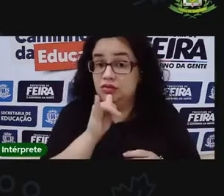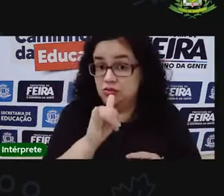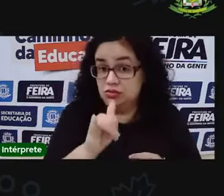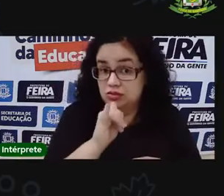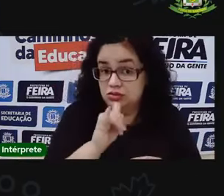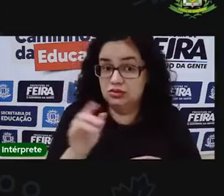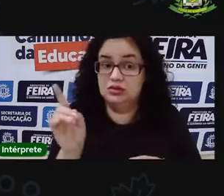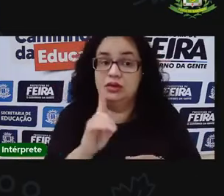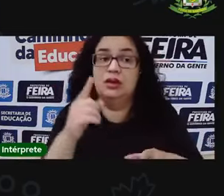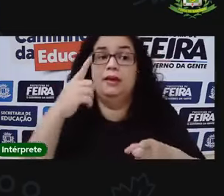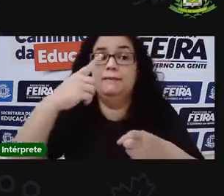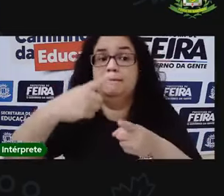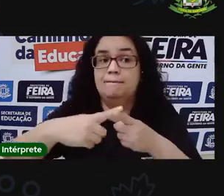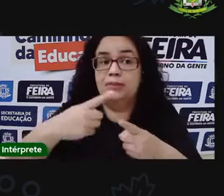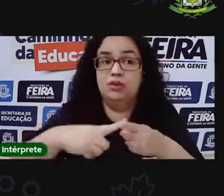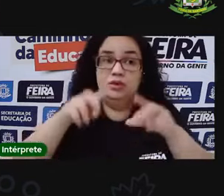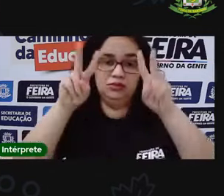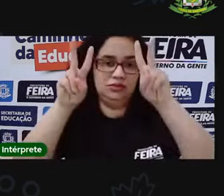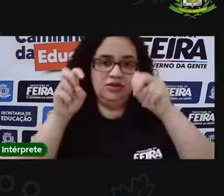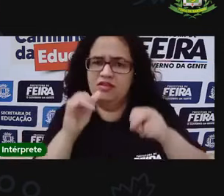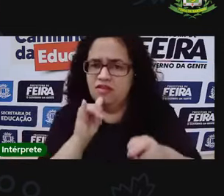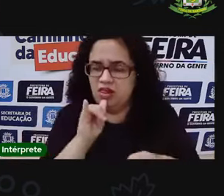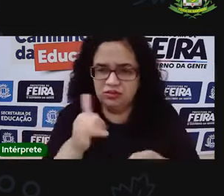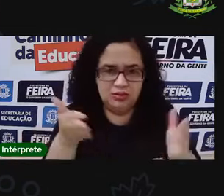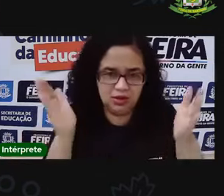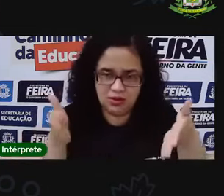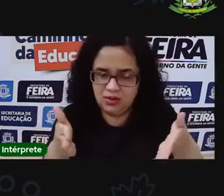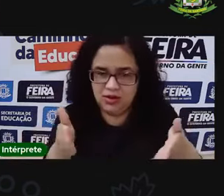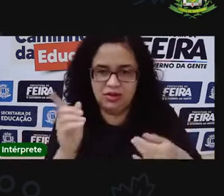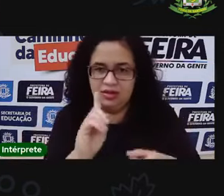anunciar o tema de imediato,